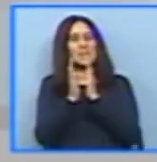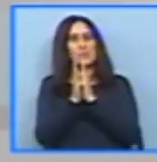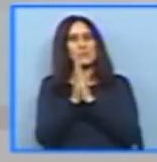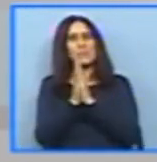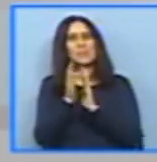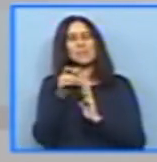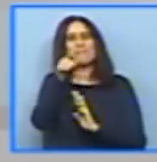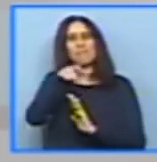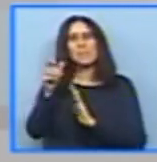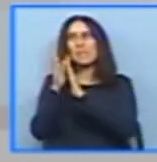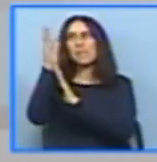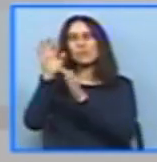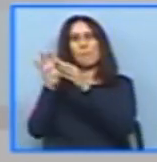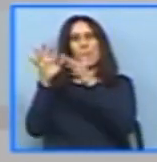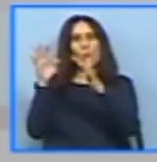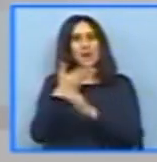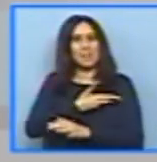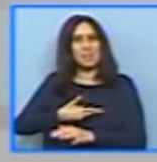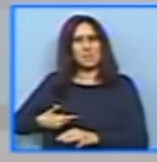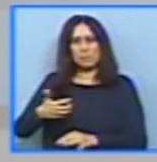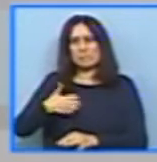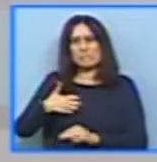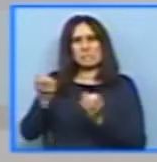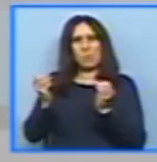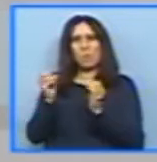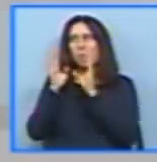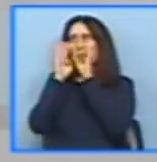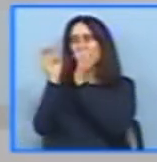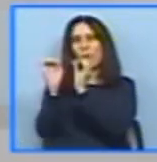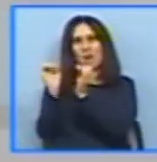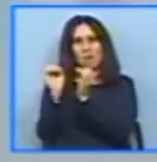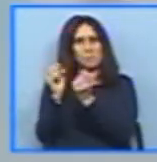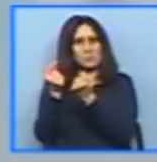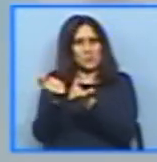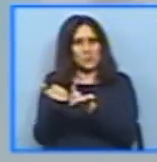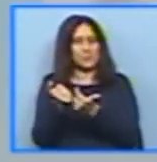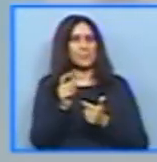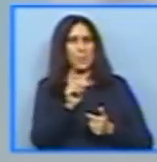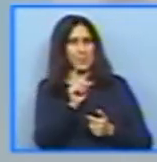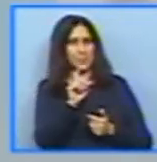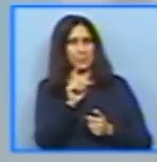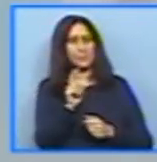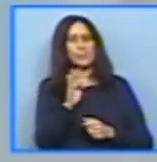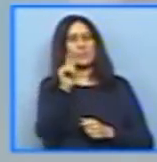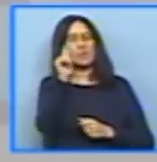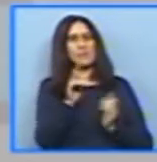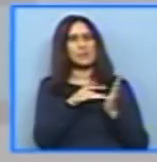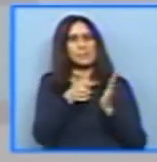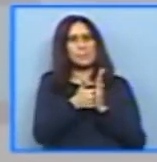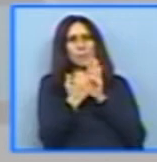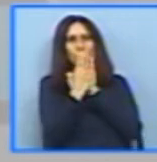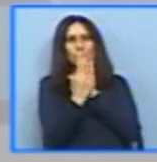Nas religiões da Antiguidade, quando não estavam indignados, ninguém lhe prestava atenção, não era? Muito poucos. Não, o Deus da fé bíblica